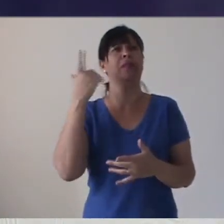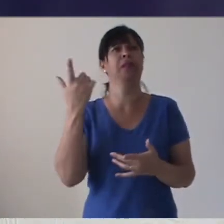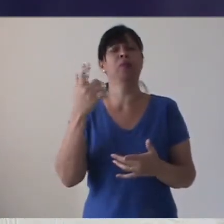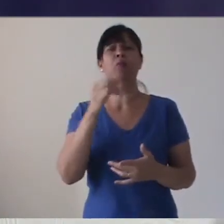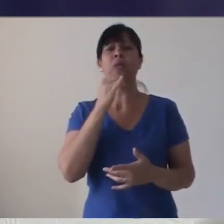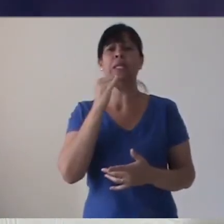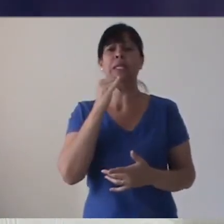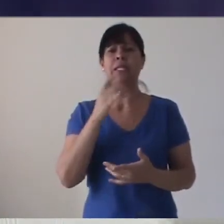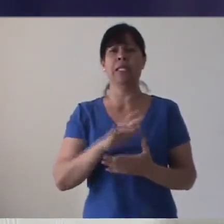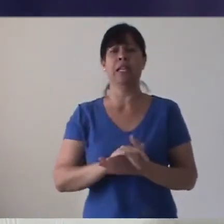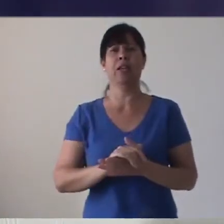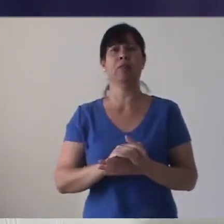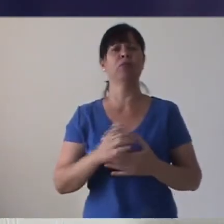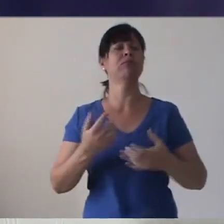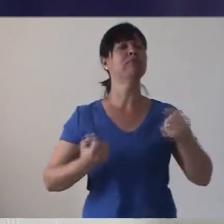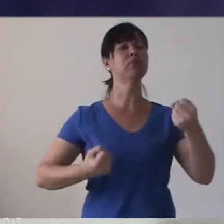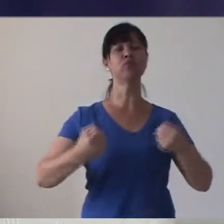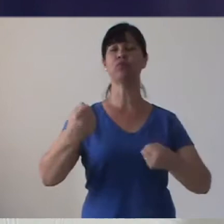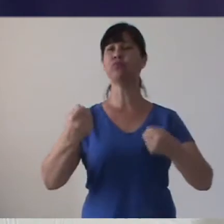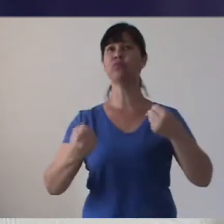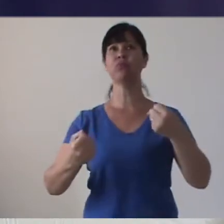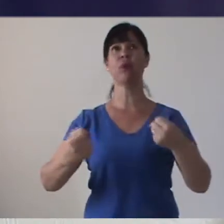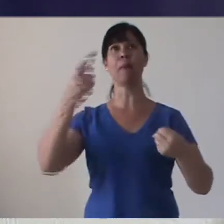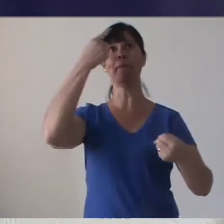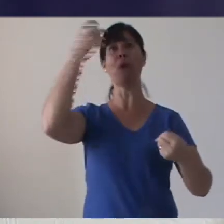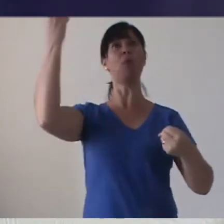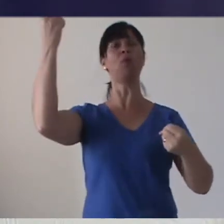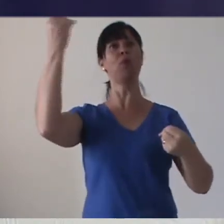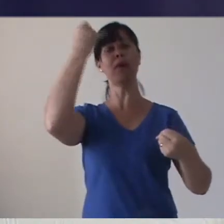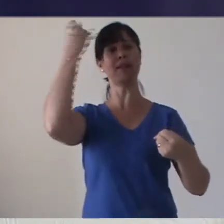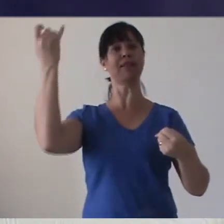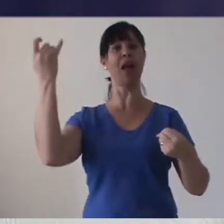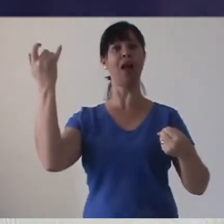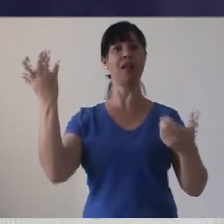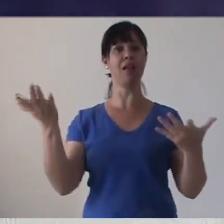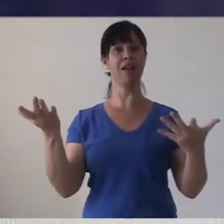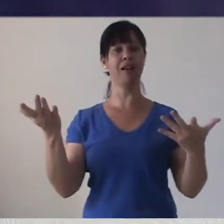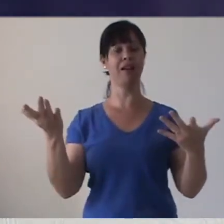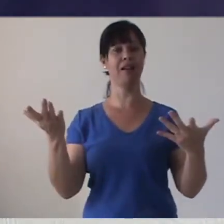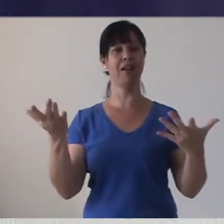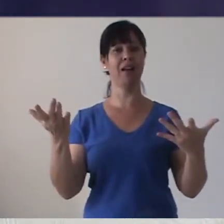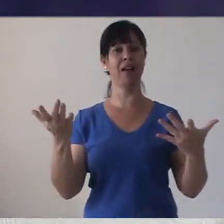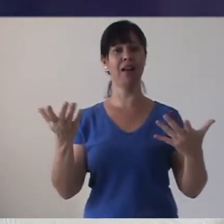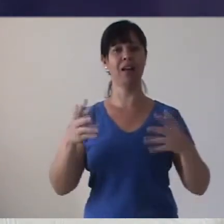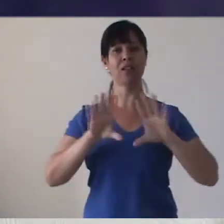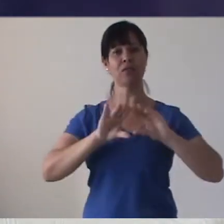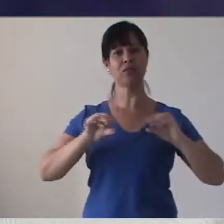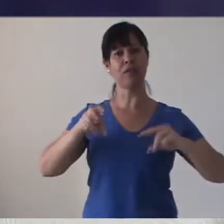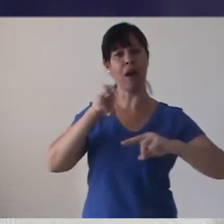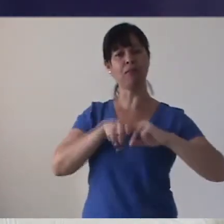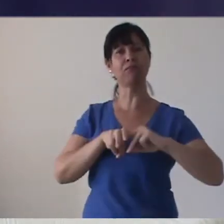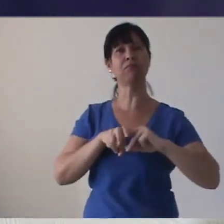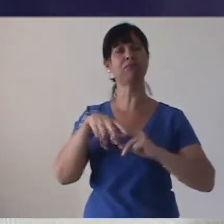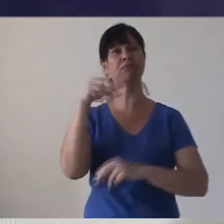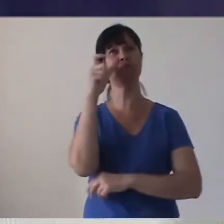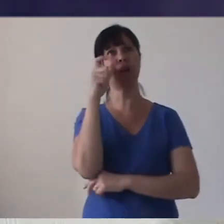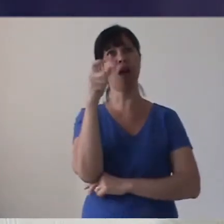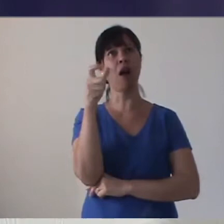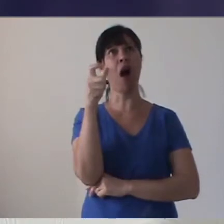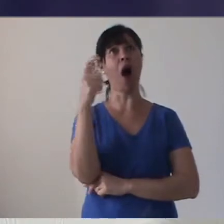assim, em chuveiro, em dirigindo, sentada assistindo série, filme,